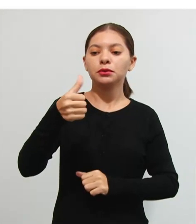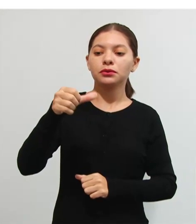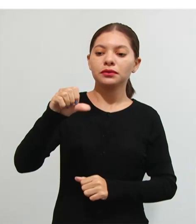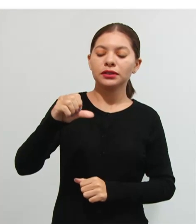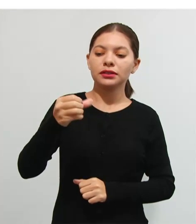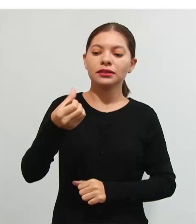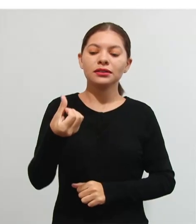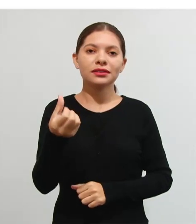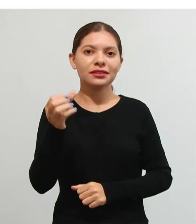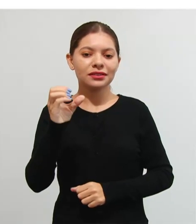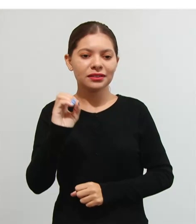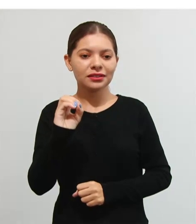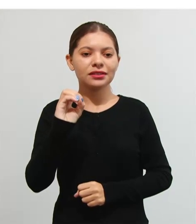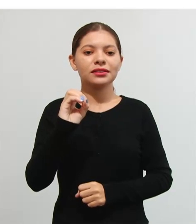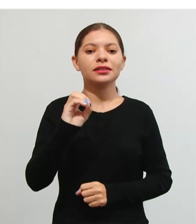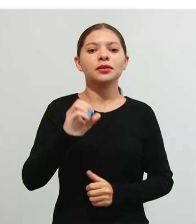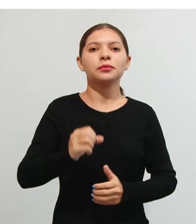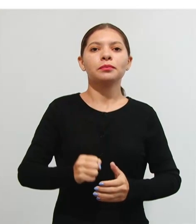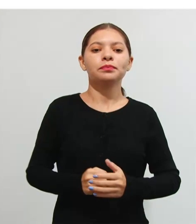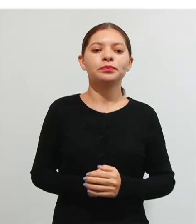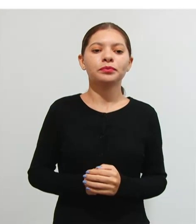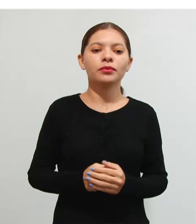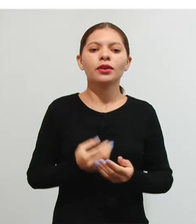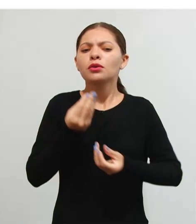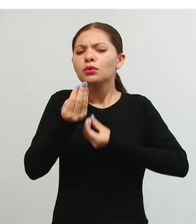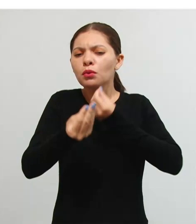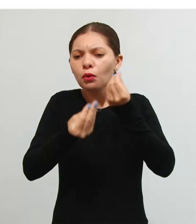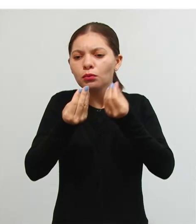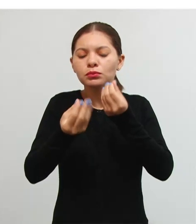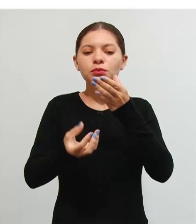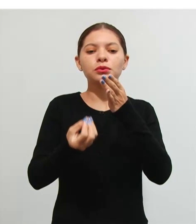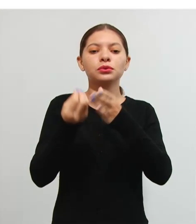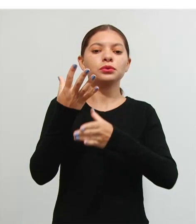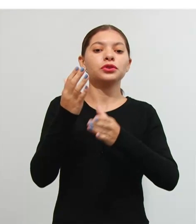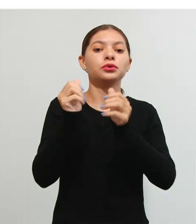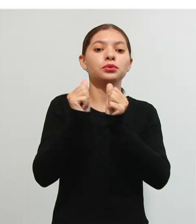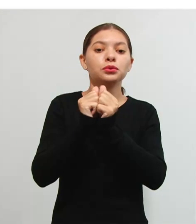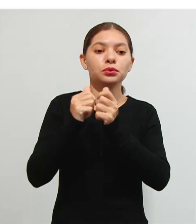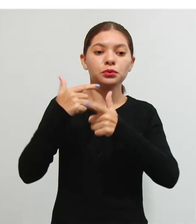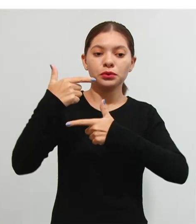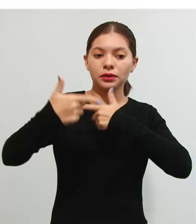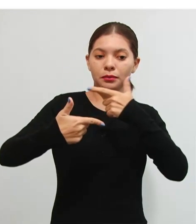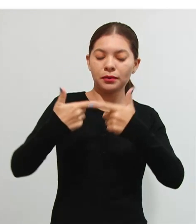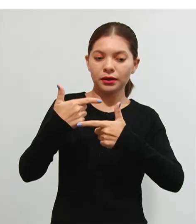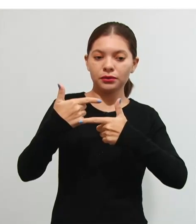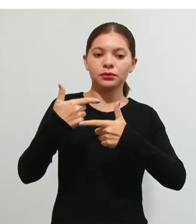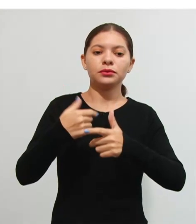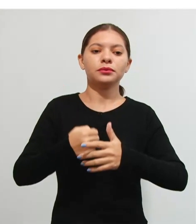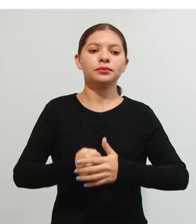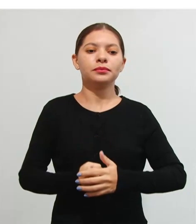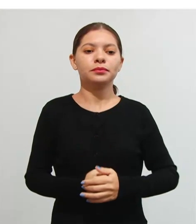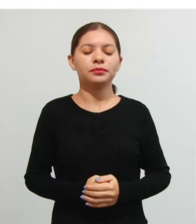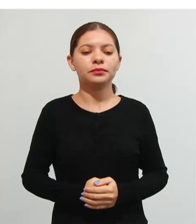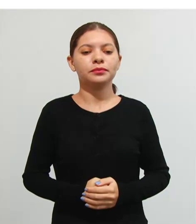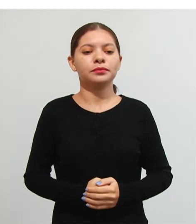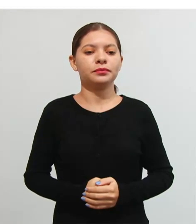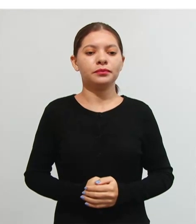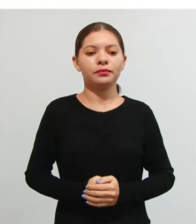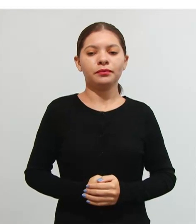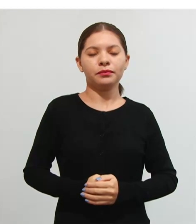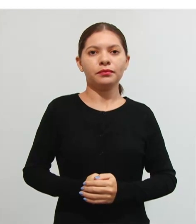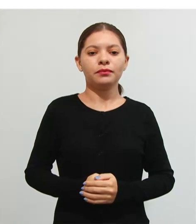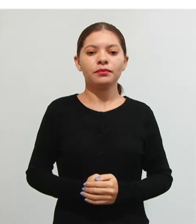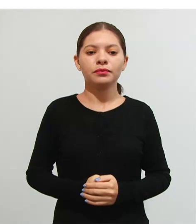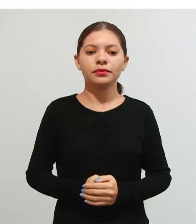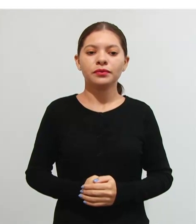1960, derivado especialmente dos trabalhos dos psiquiatras Hatter e Konen, que esses